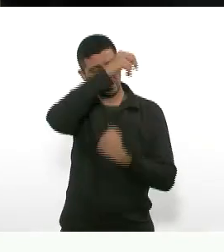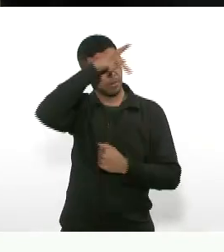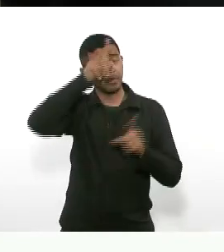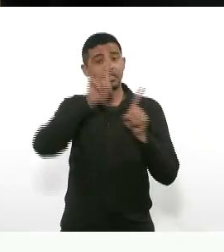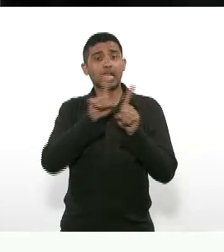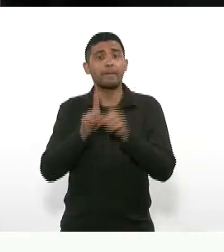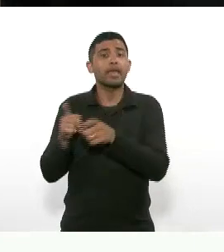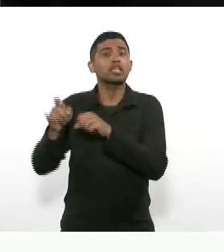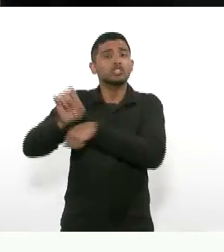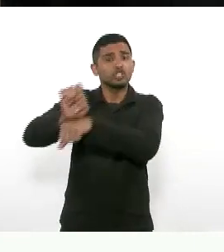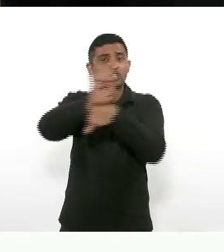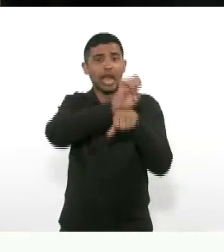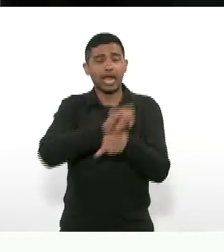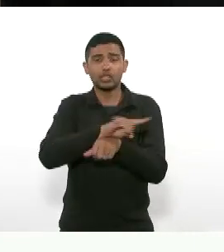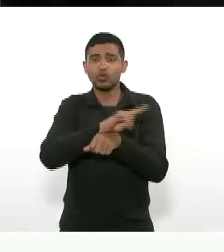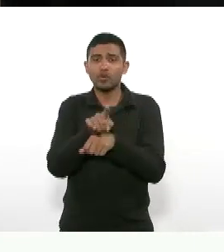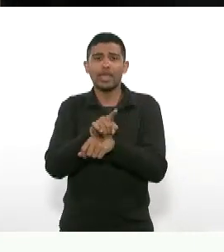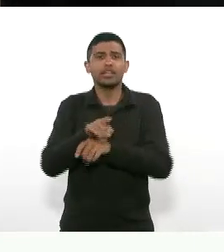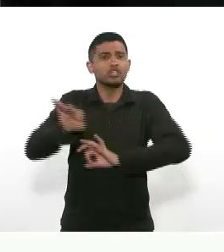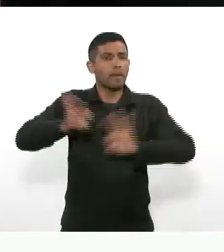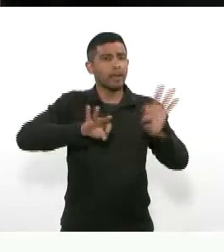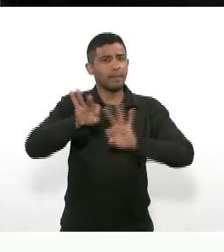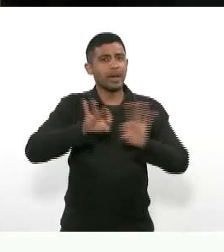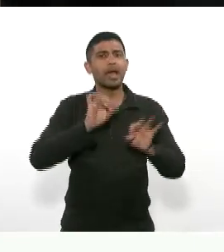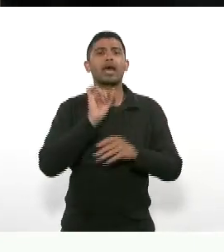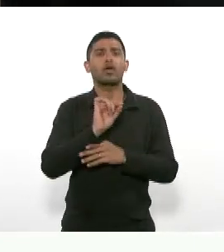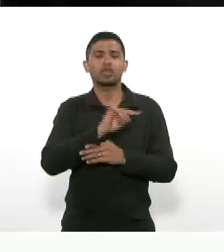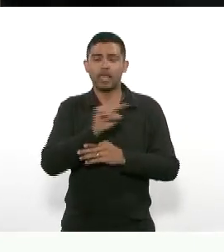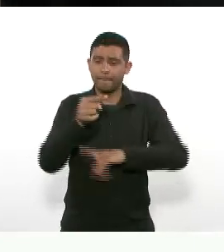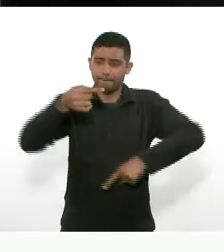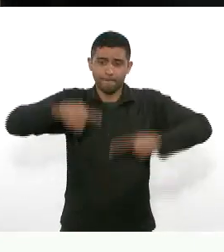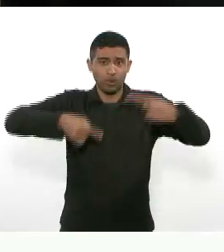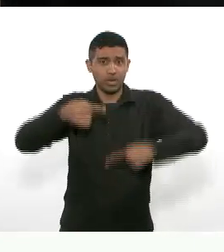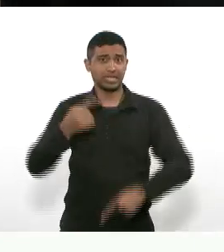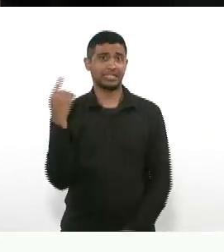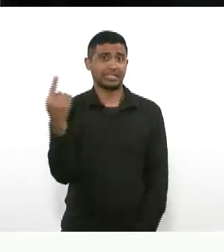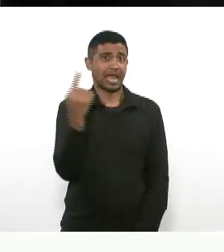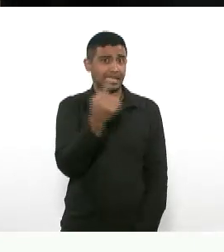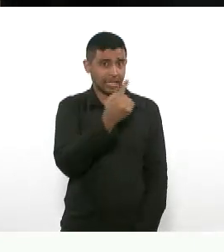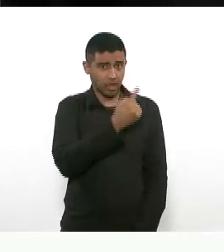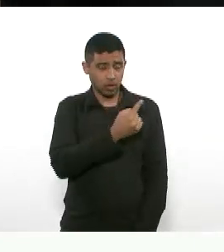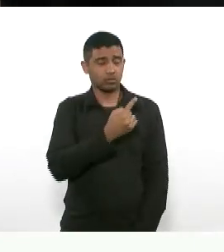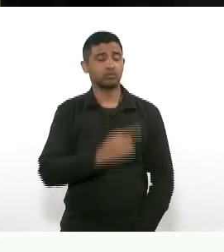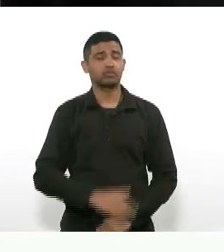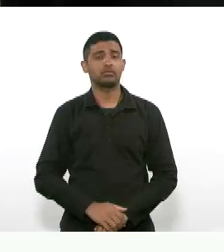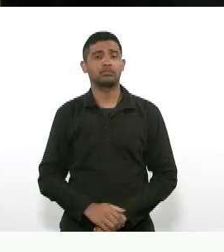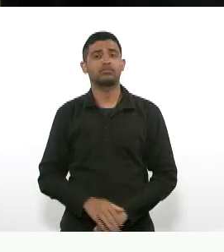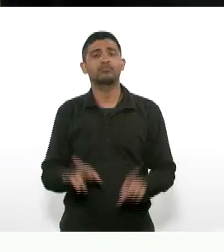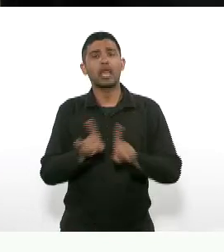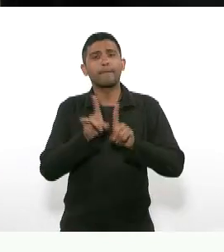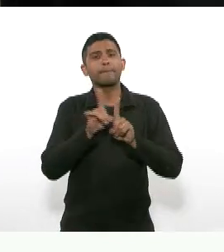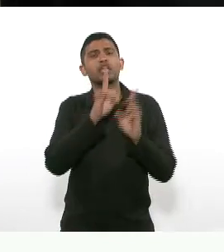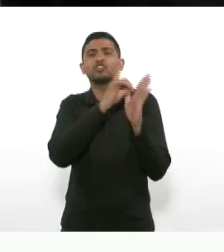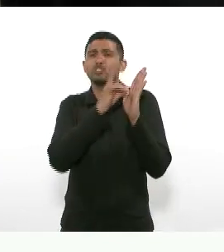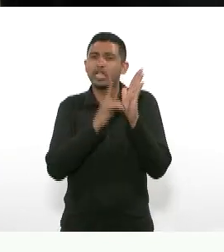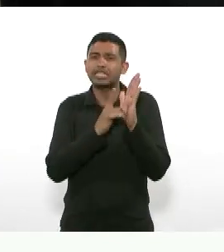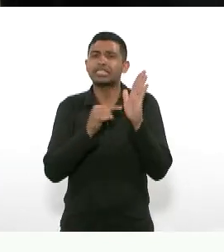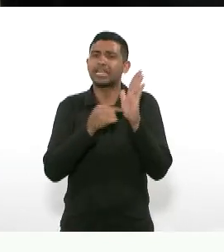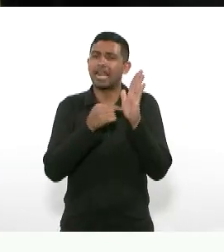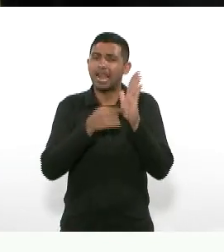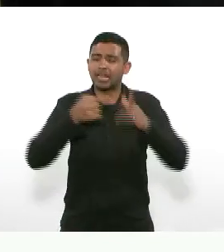aos municípios estabelecer suas respectivas políticas, observadas as diretrizes da Política